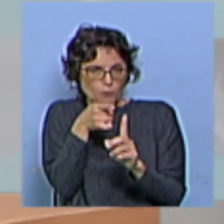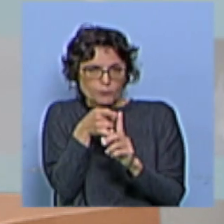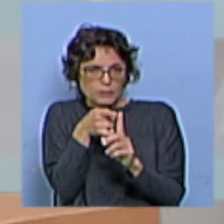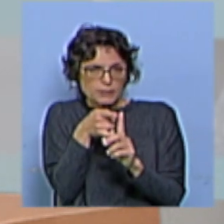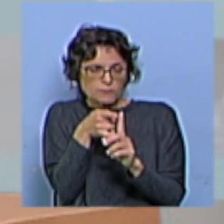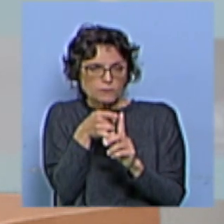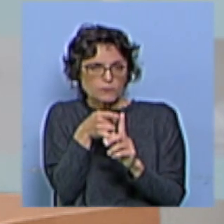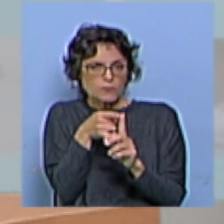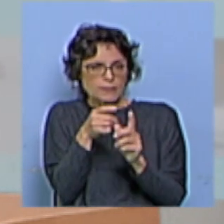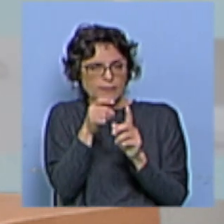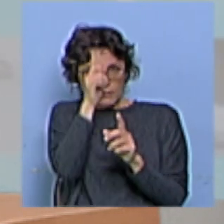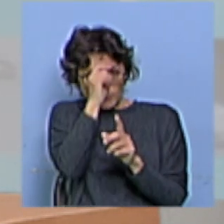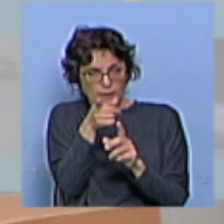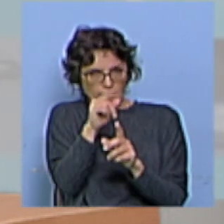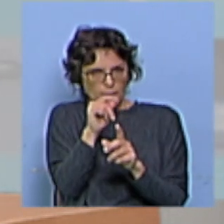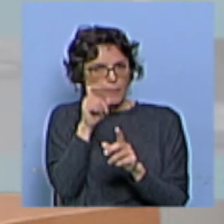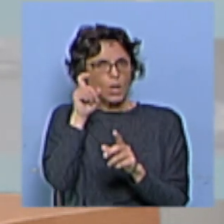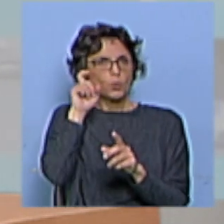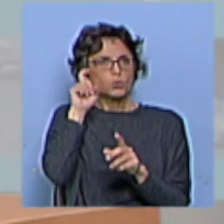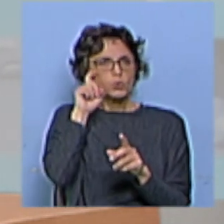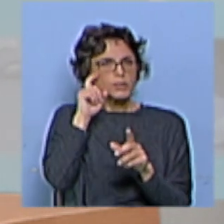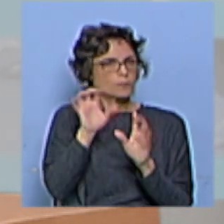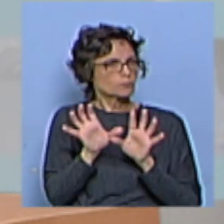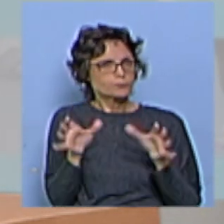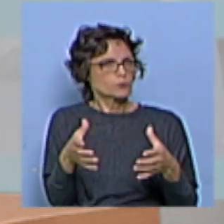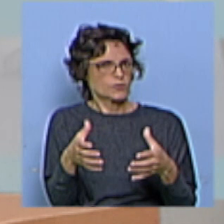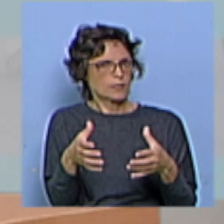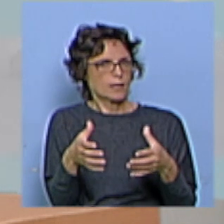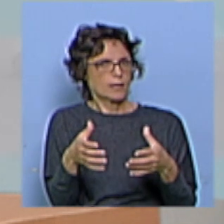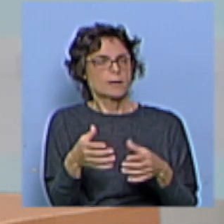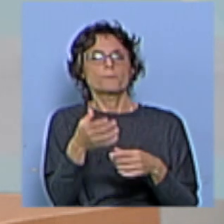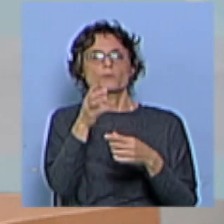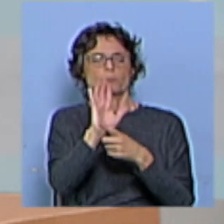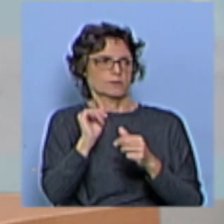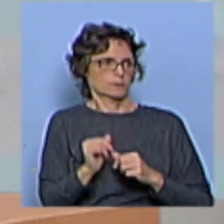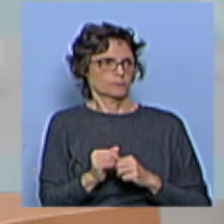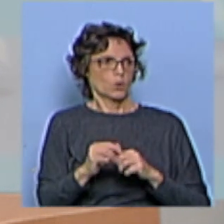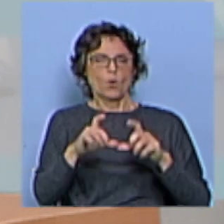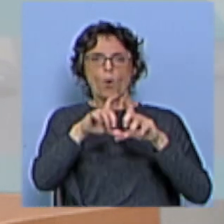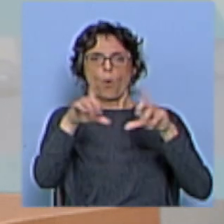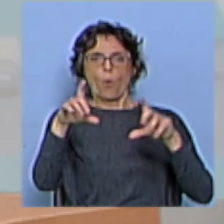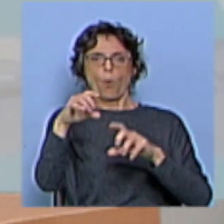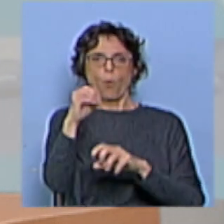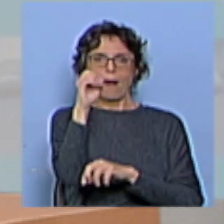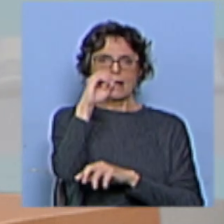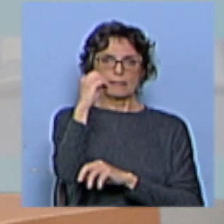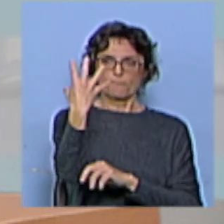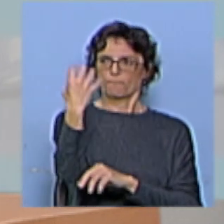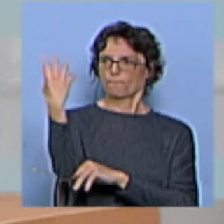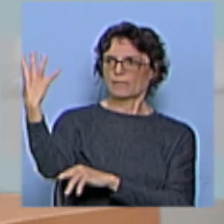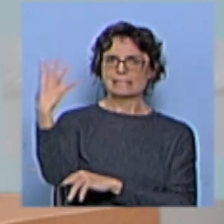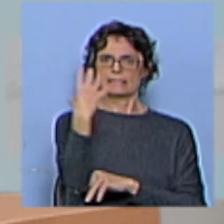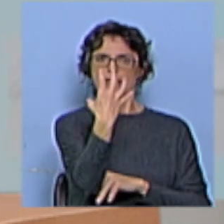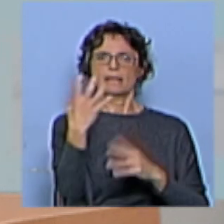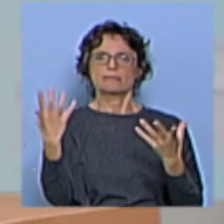ou seja, tendo em consideração tudo aquilo que são as sinaléticas, tudo aquilo que são outros recursos